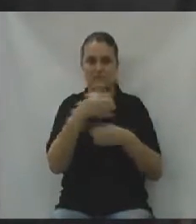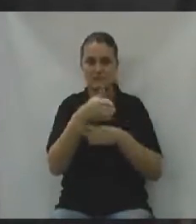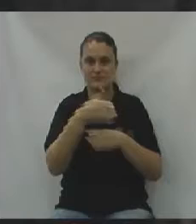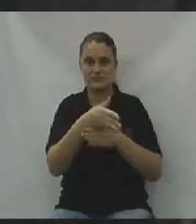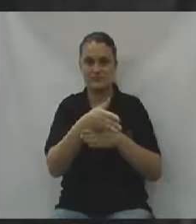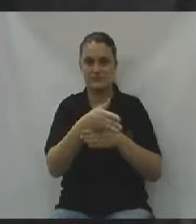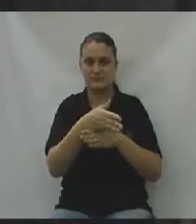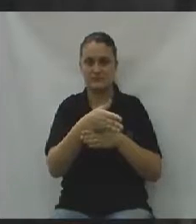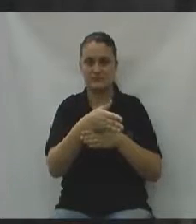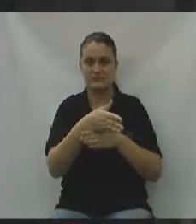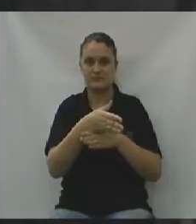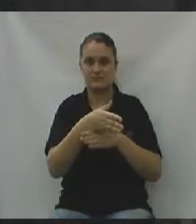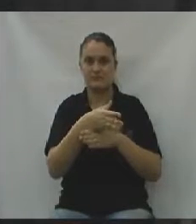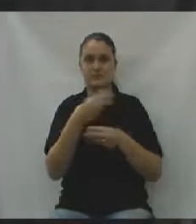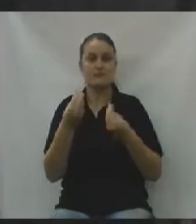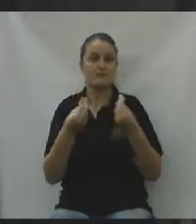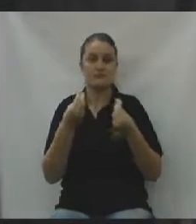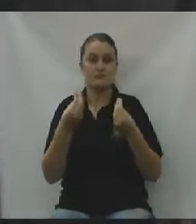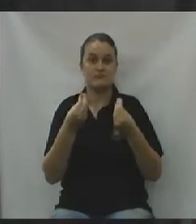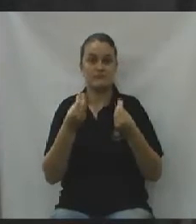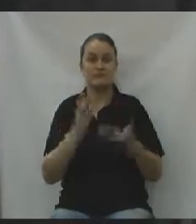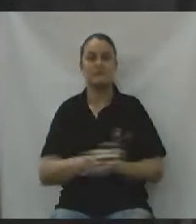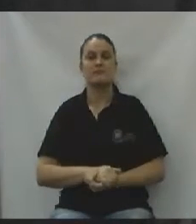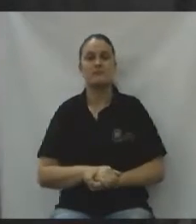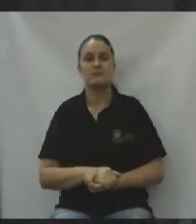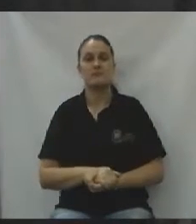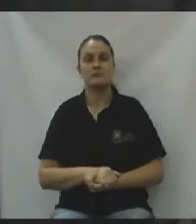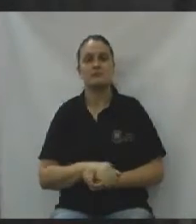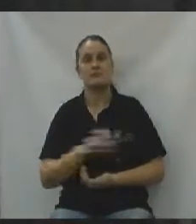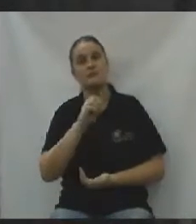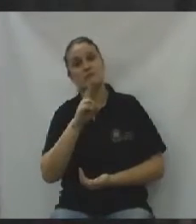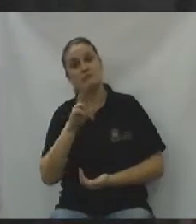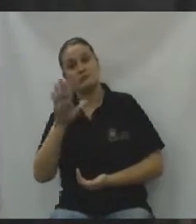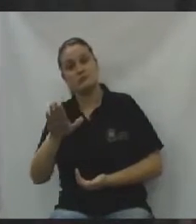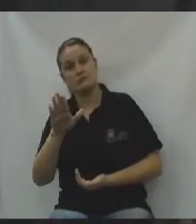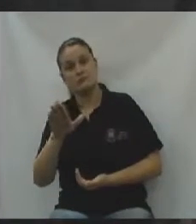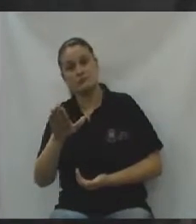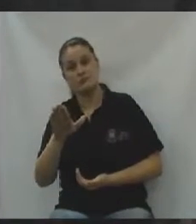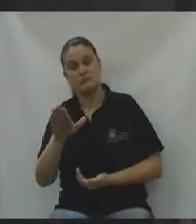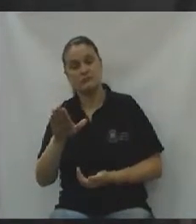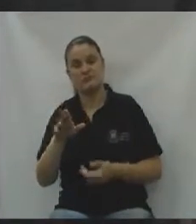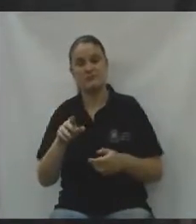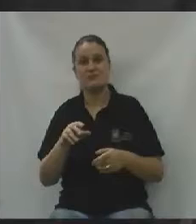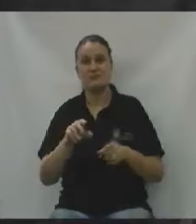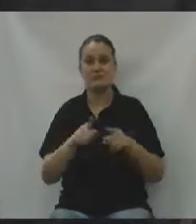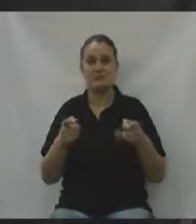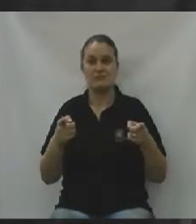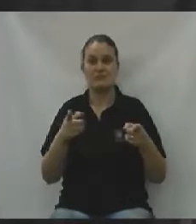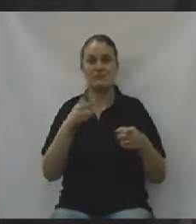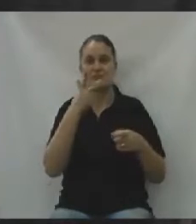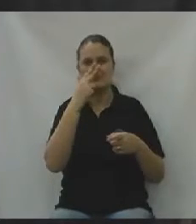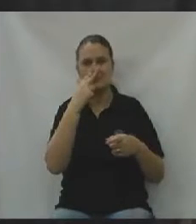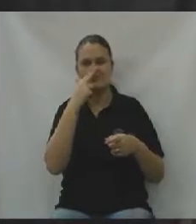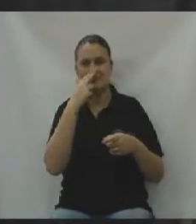participar, está na seguinte condição: ou fica no espeto ou cai na brasa.